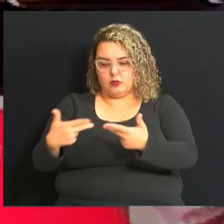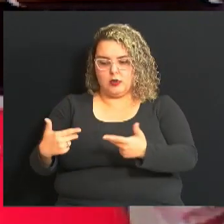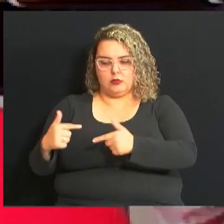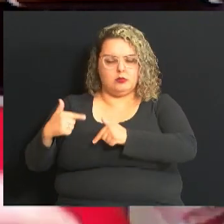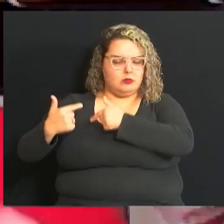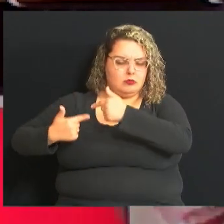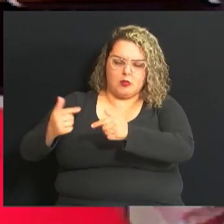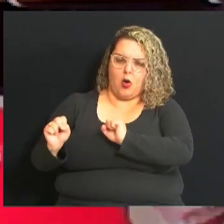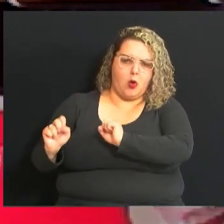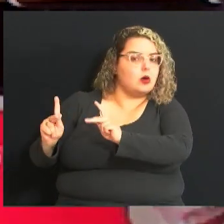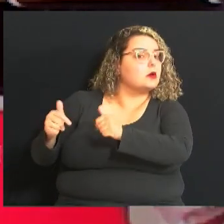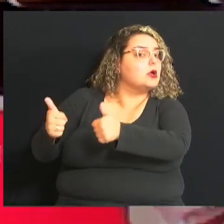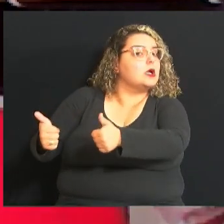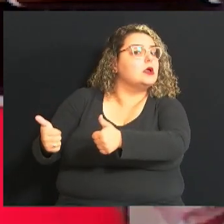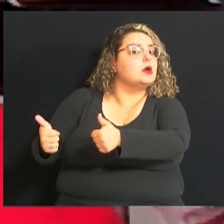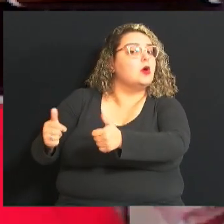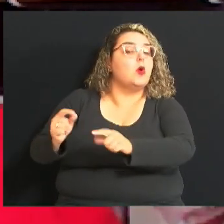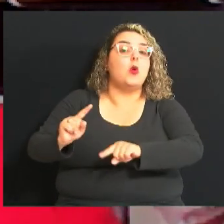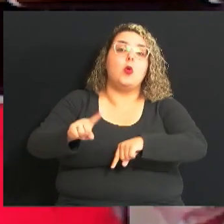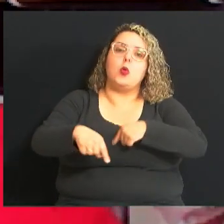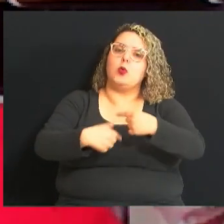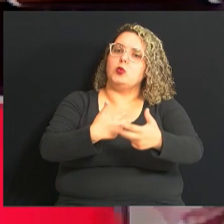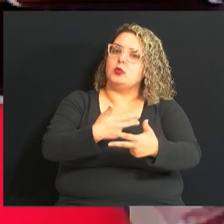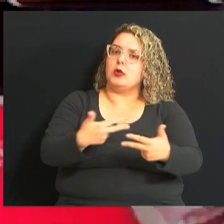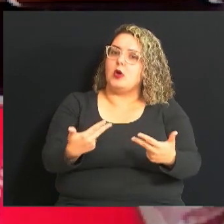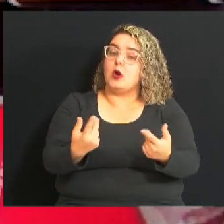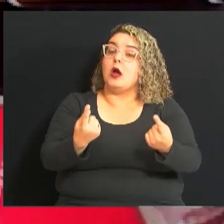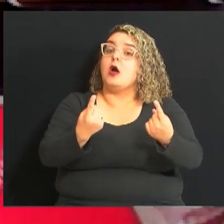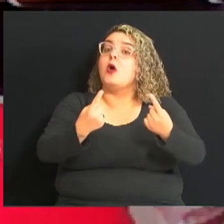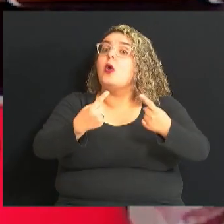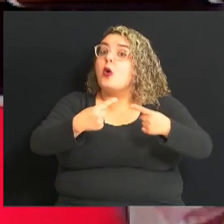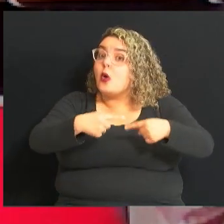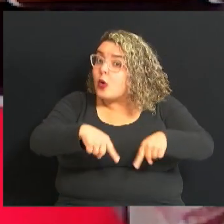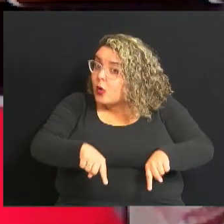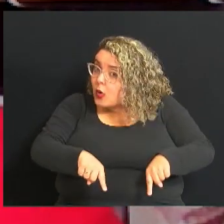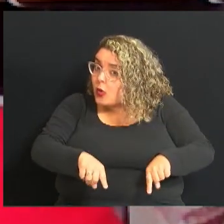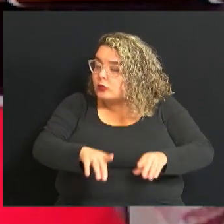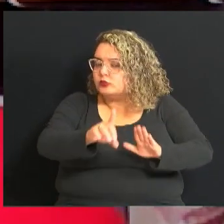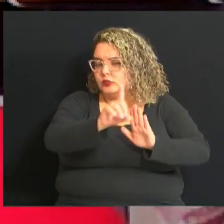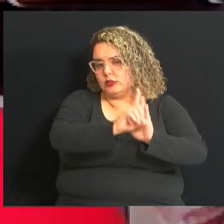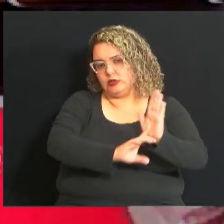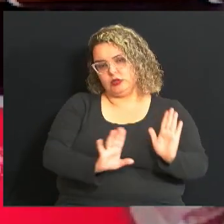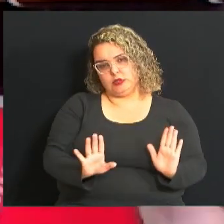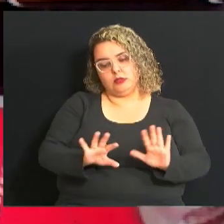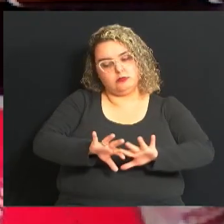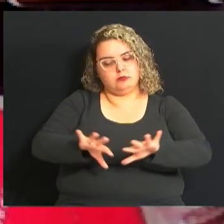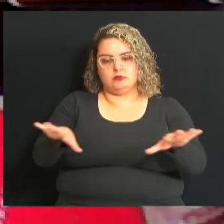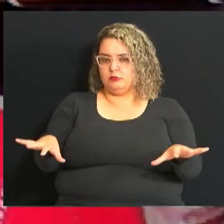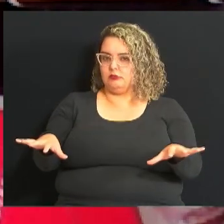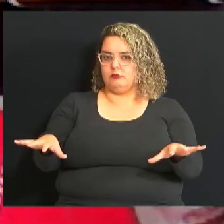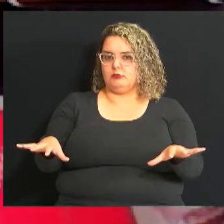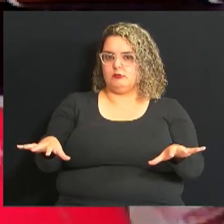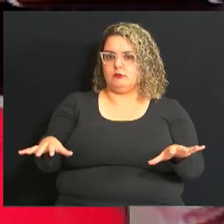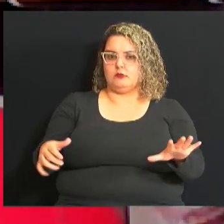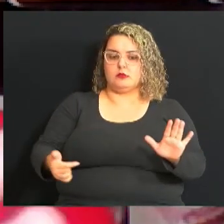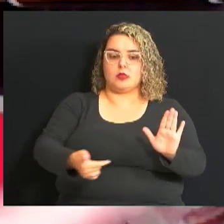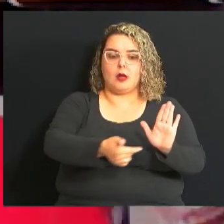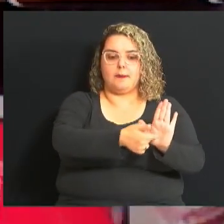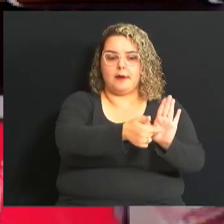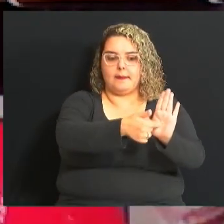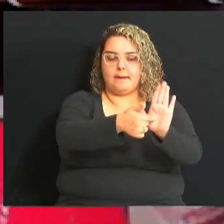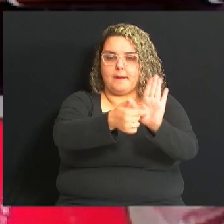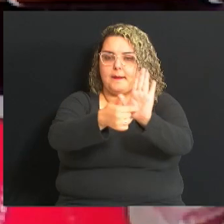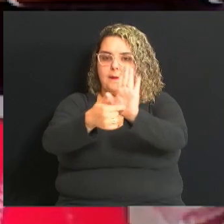ok? A outra coisa é ir contra direitos. Então, essa superexposição,